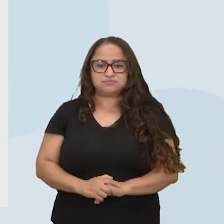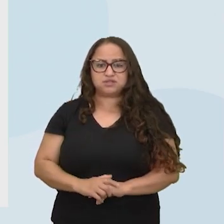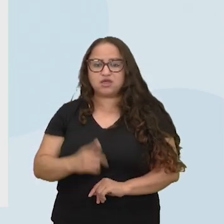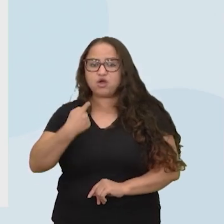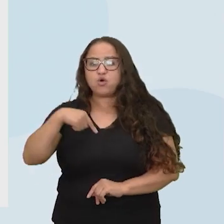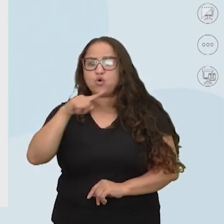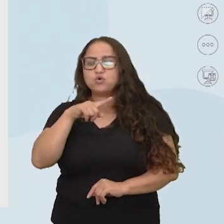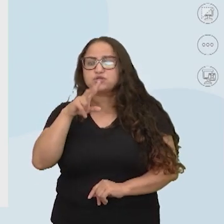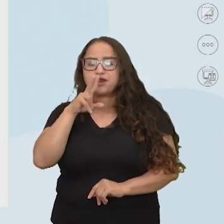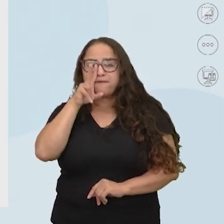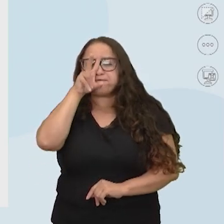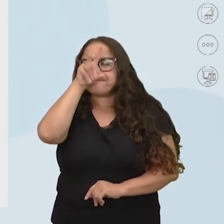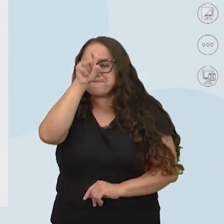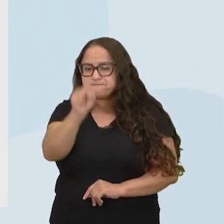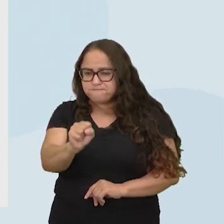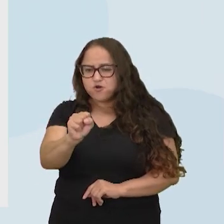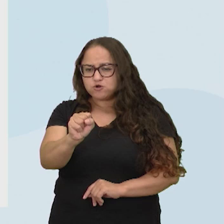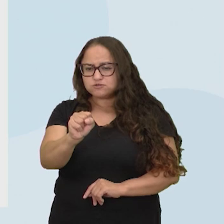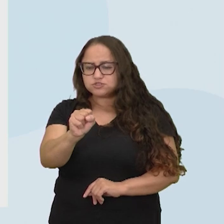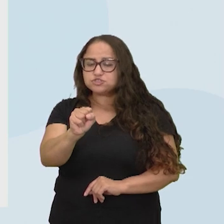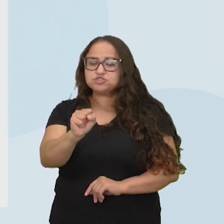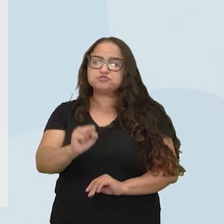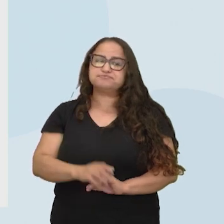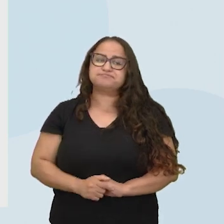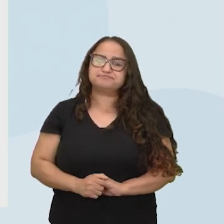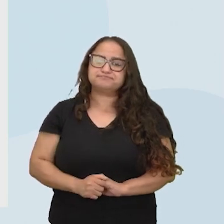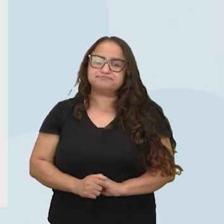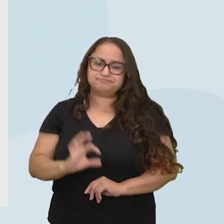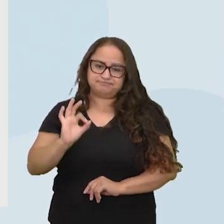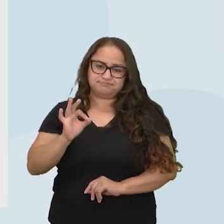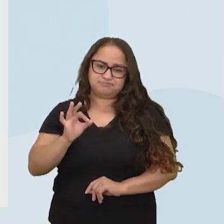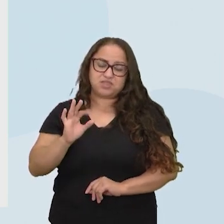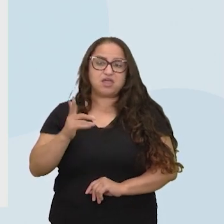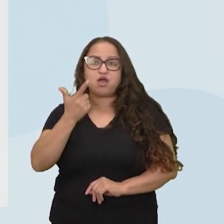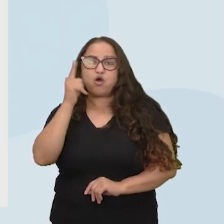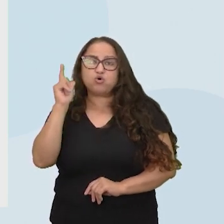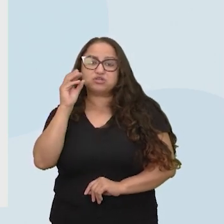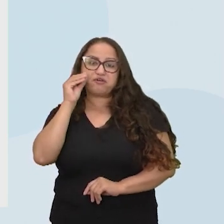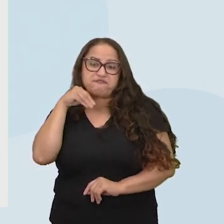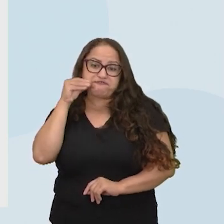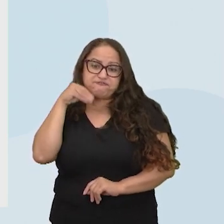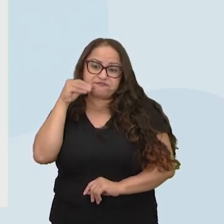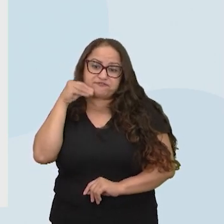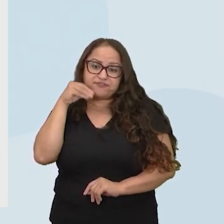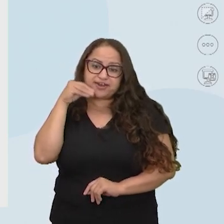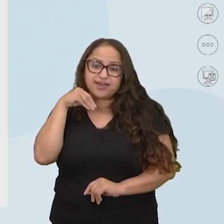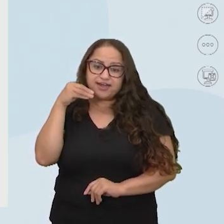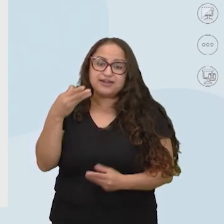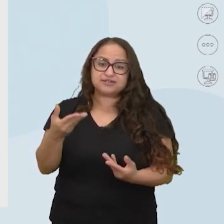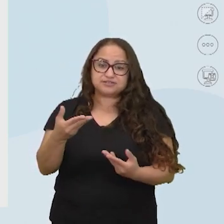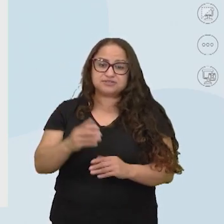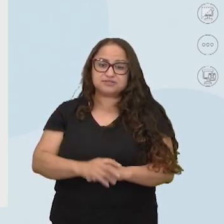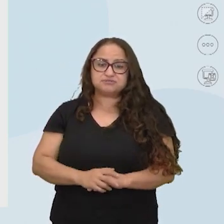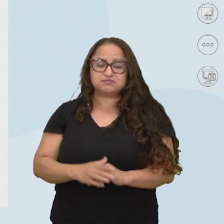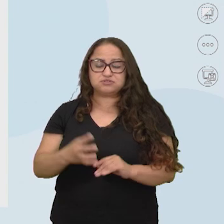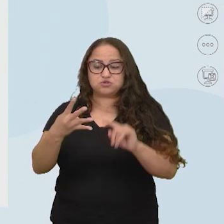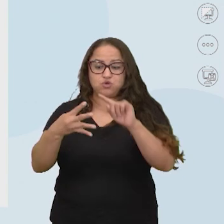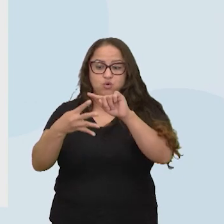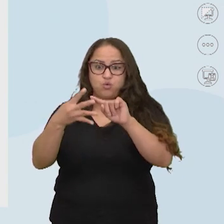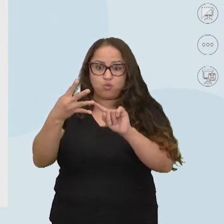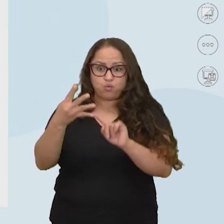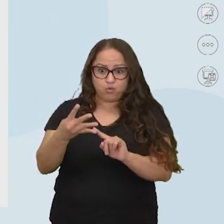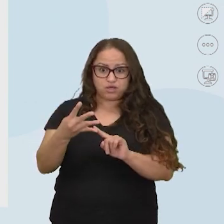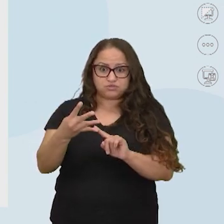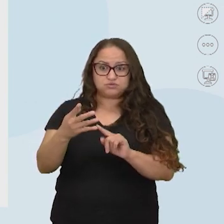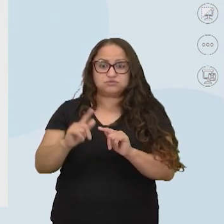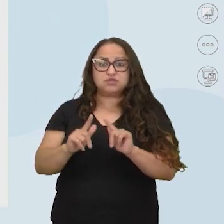outra força é a força forte, certo? E tem a força também, a força fraca. São 4 forças fundamentais. E a